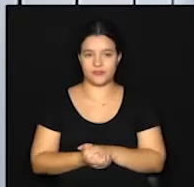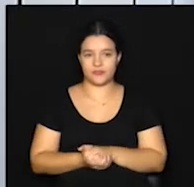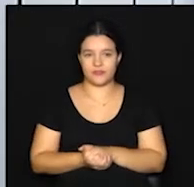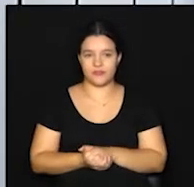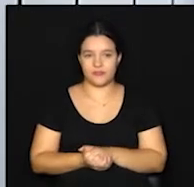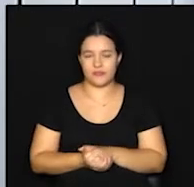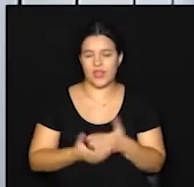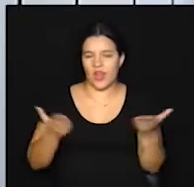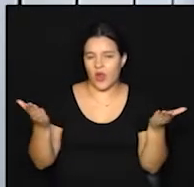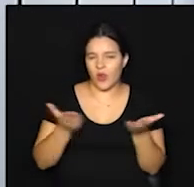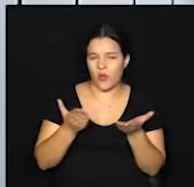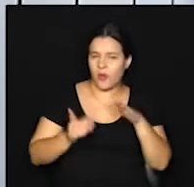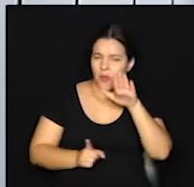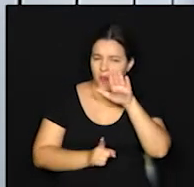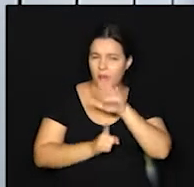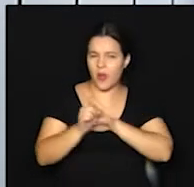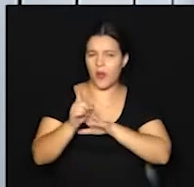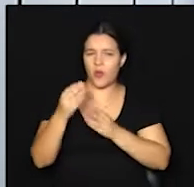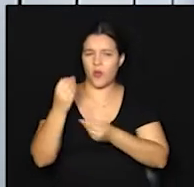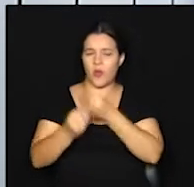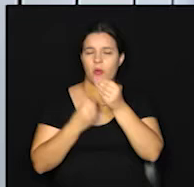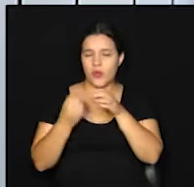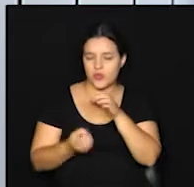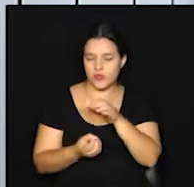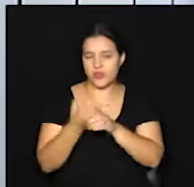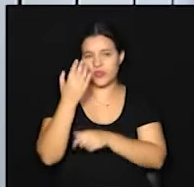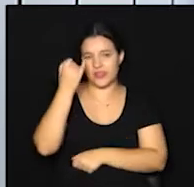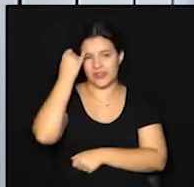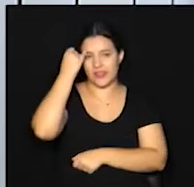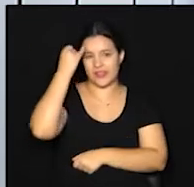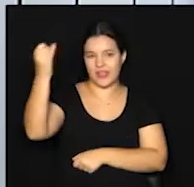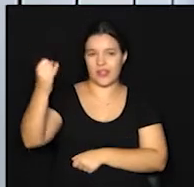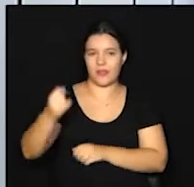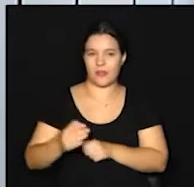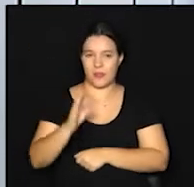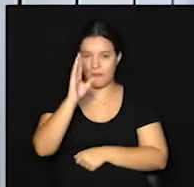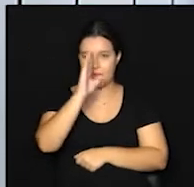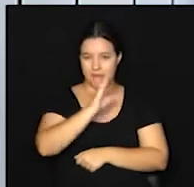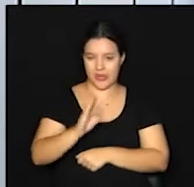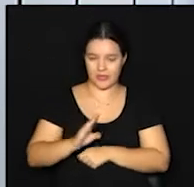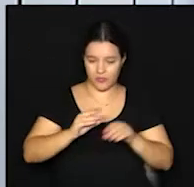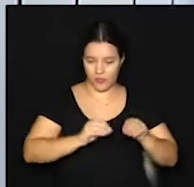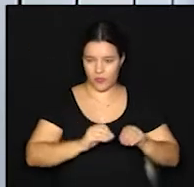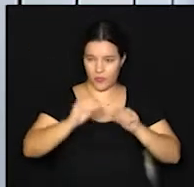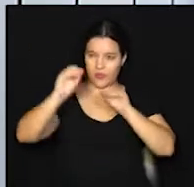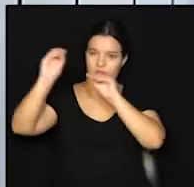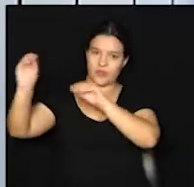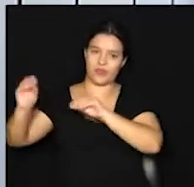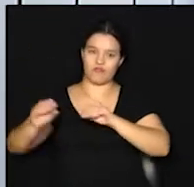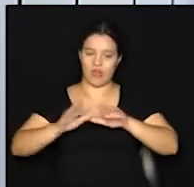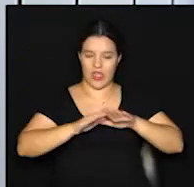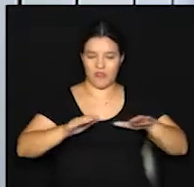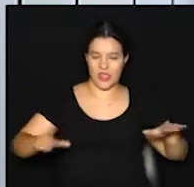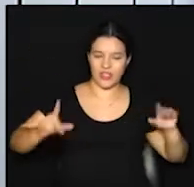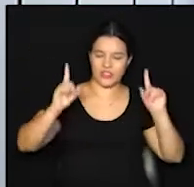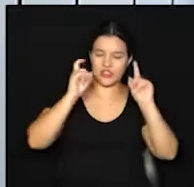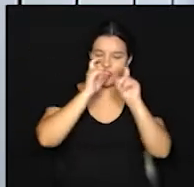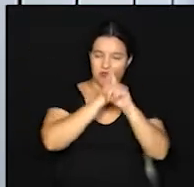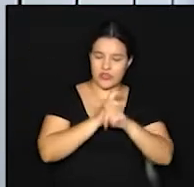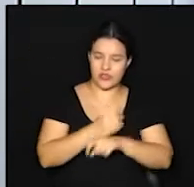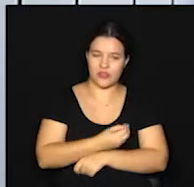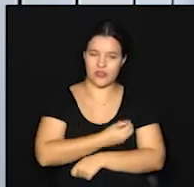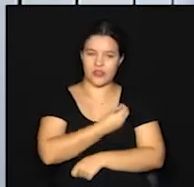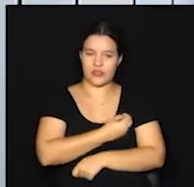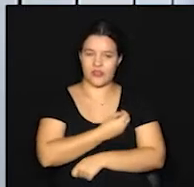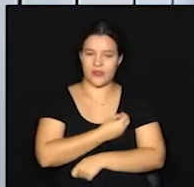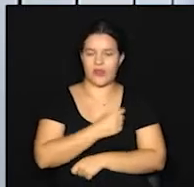Silvinha, como que surgiu a ideia de sair do Brasil? Porque a gente está falando da infância difícil que você teve, você